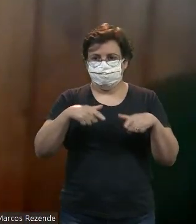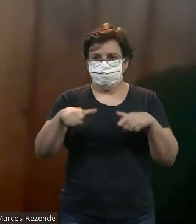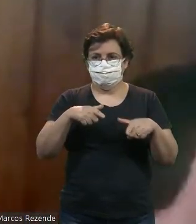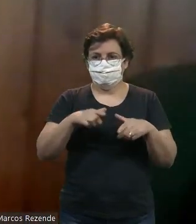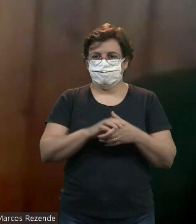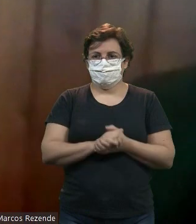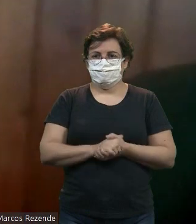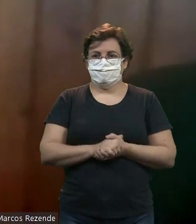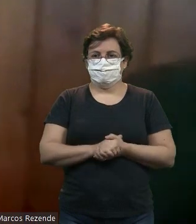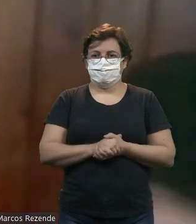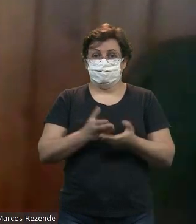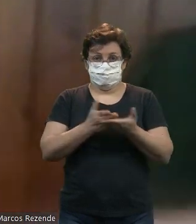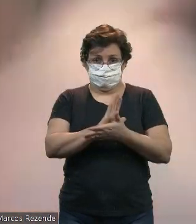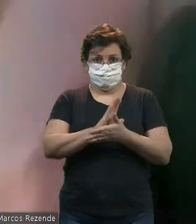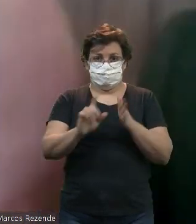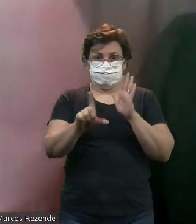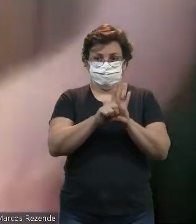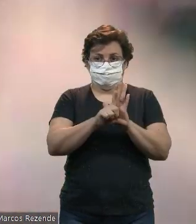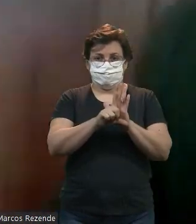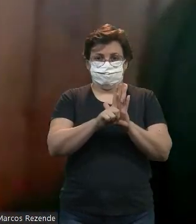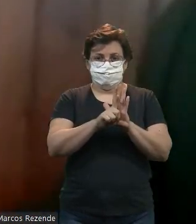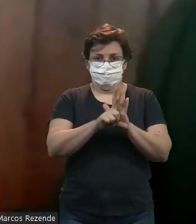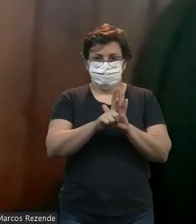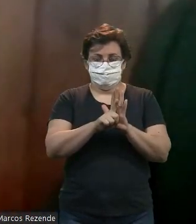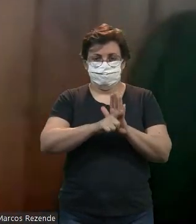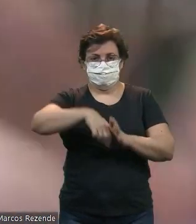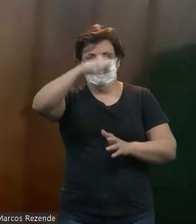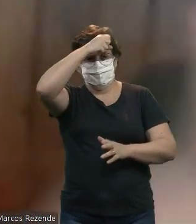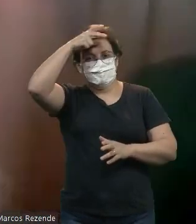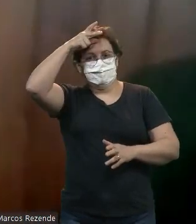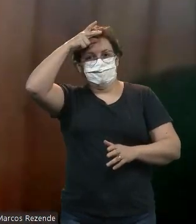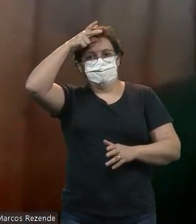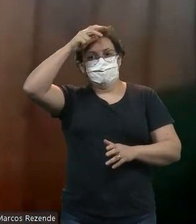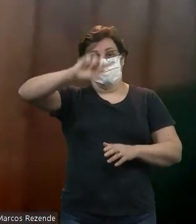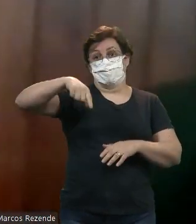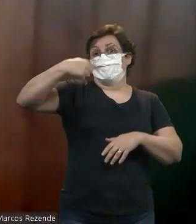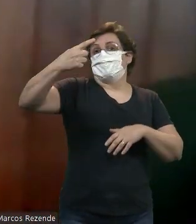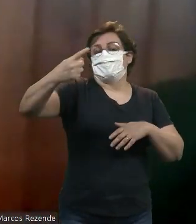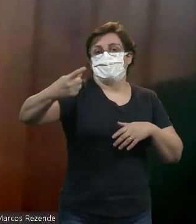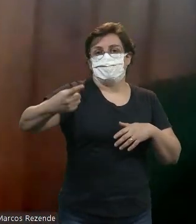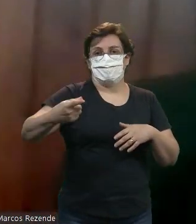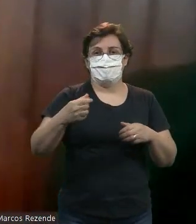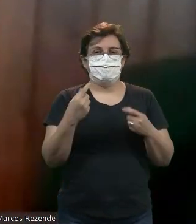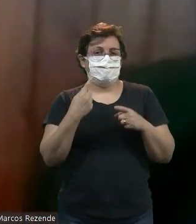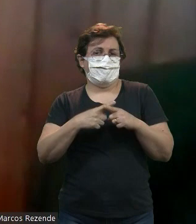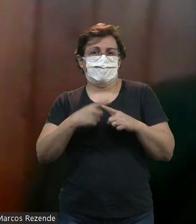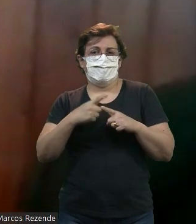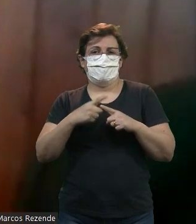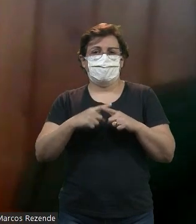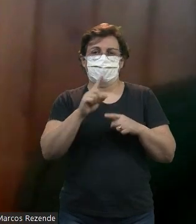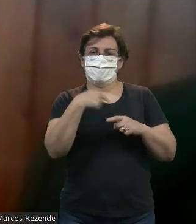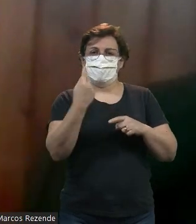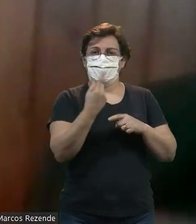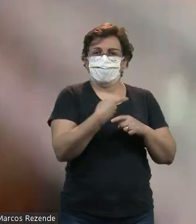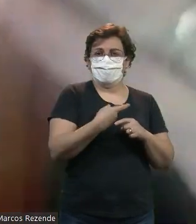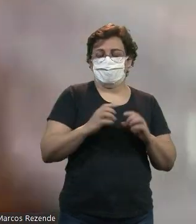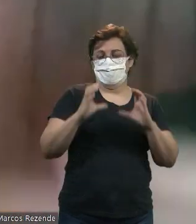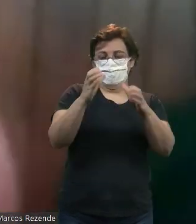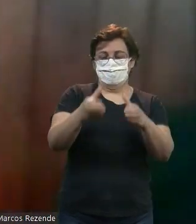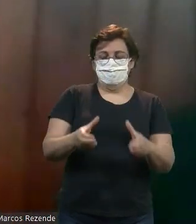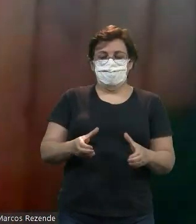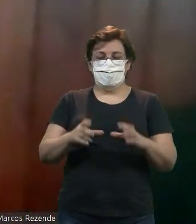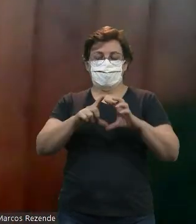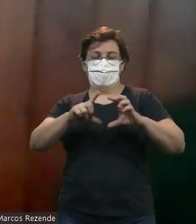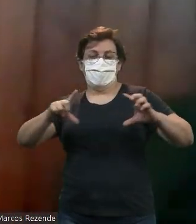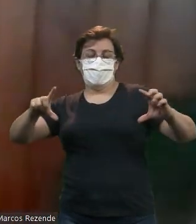a parte dela, aprovando a lei, e o prefeito cumpriu muito mais além, porque colocou a gente na faixa verde, dentro